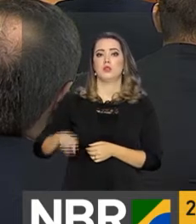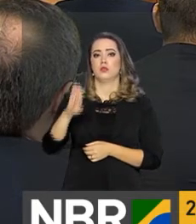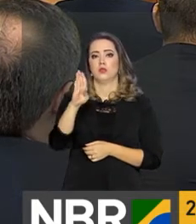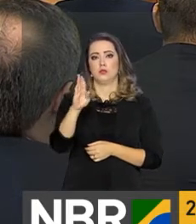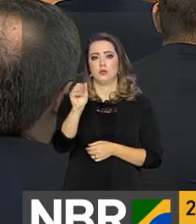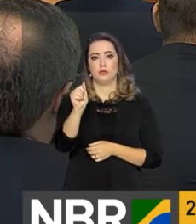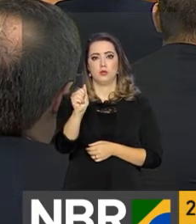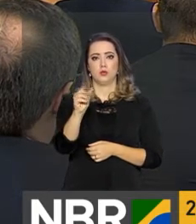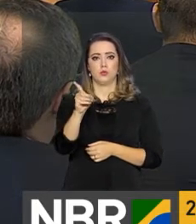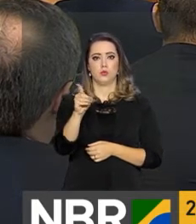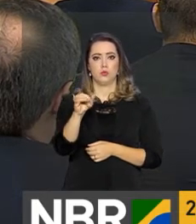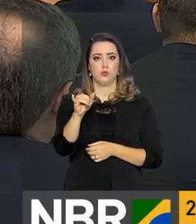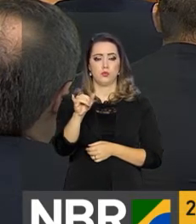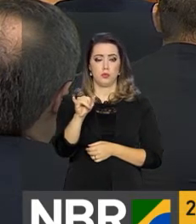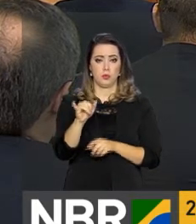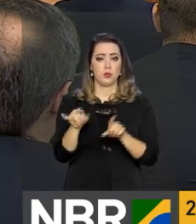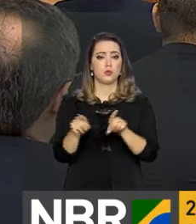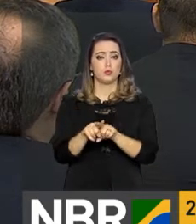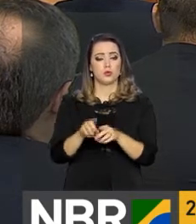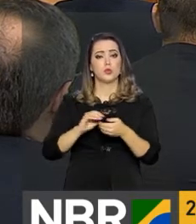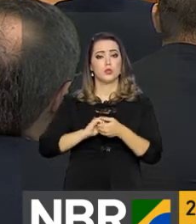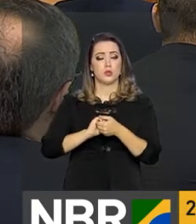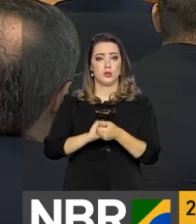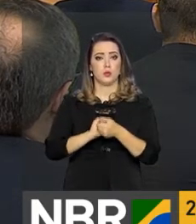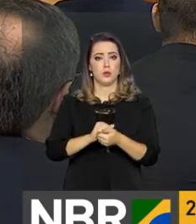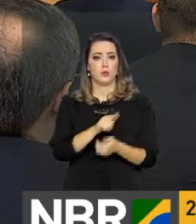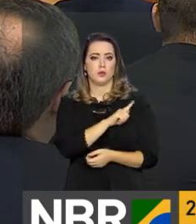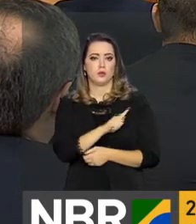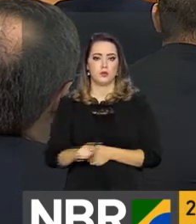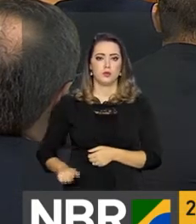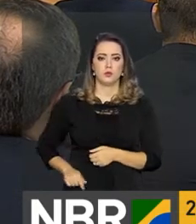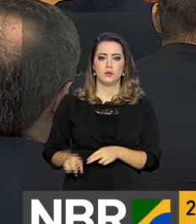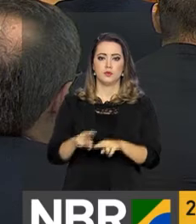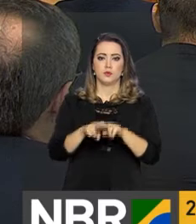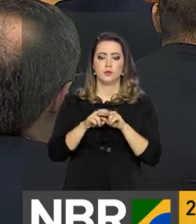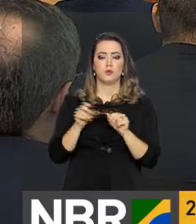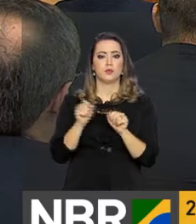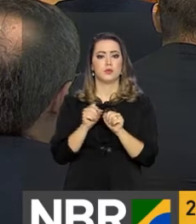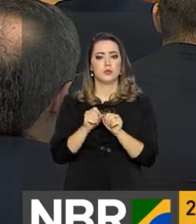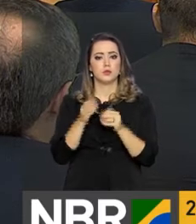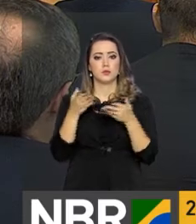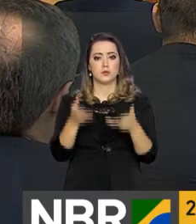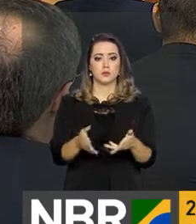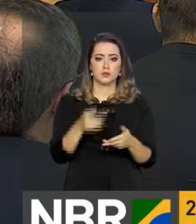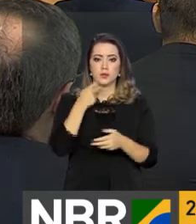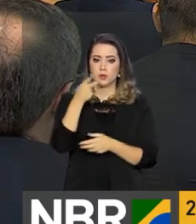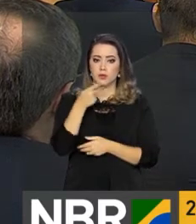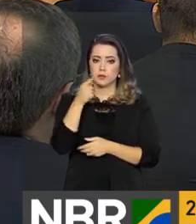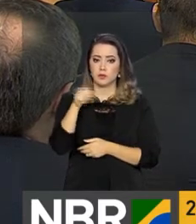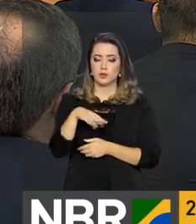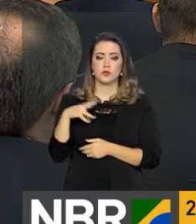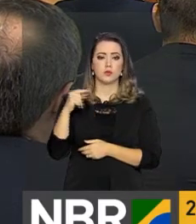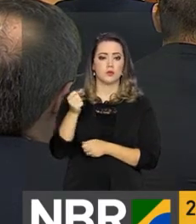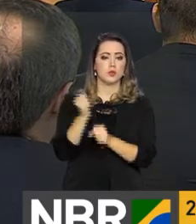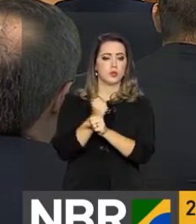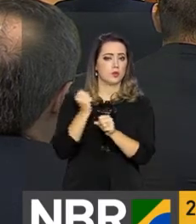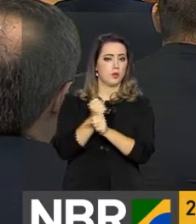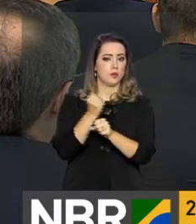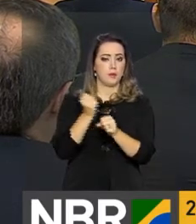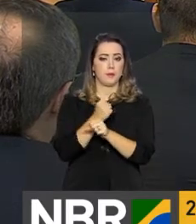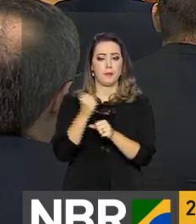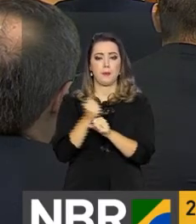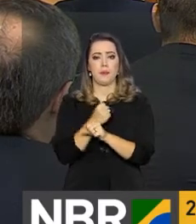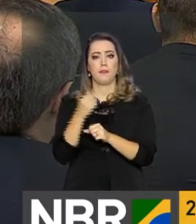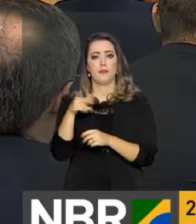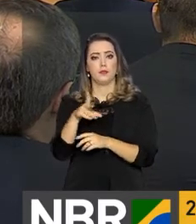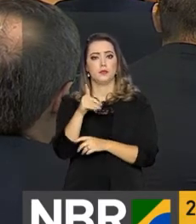oportunidade neste ato e o governador pelo que tem feito e aqui a relatora todos nós as obras que estão sendo